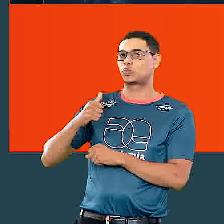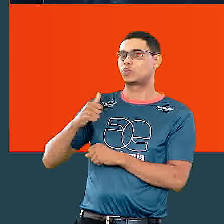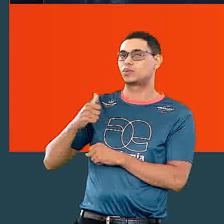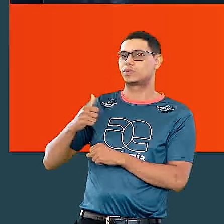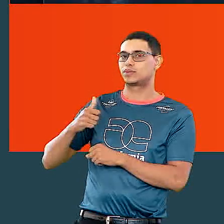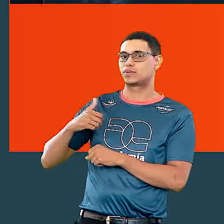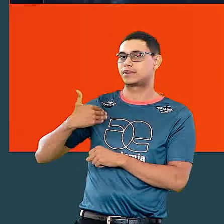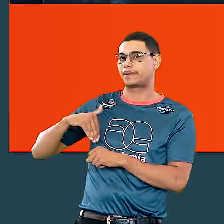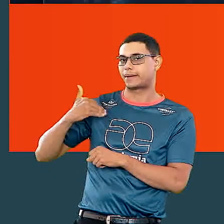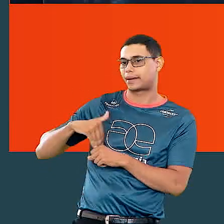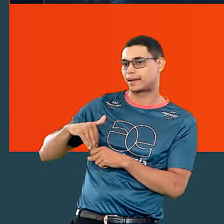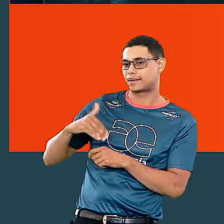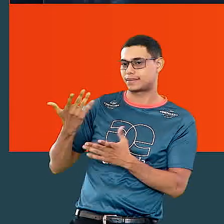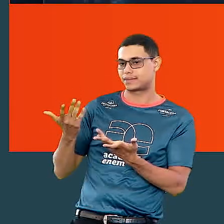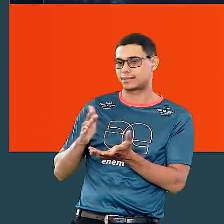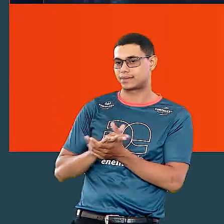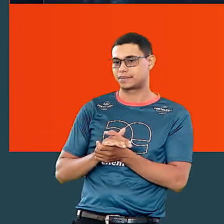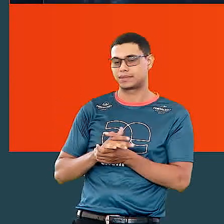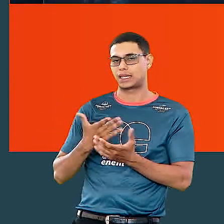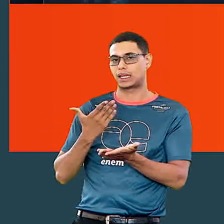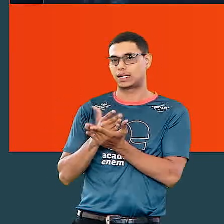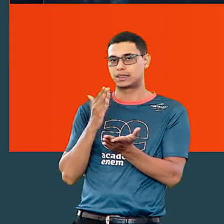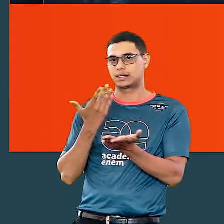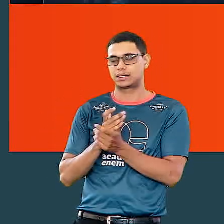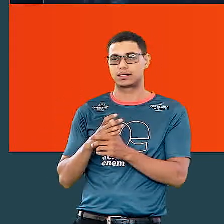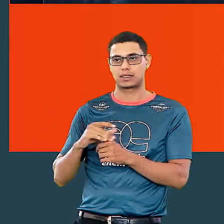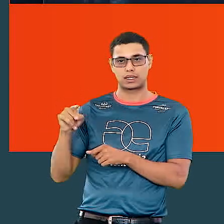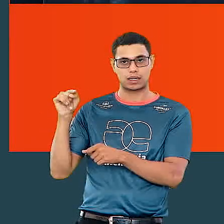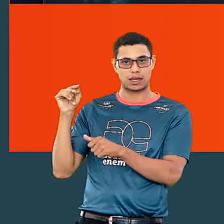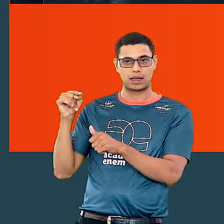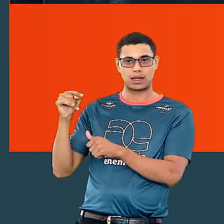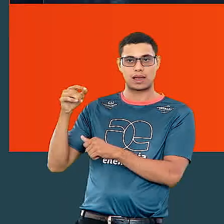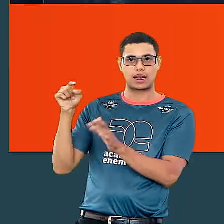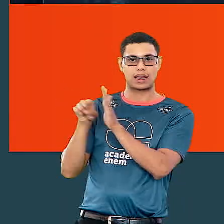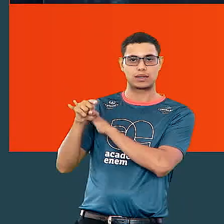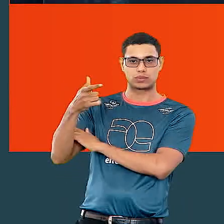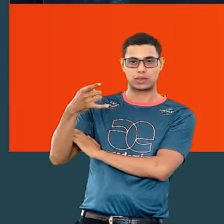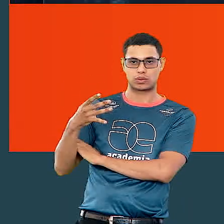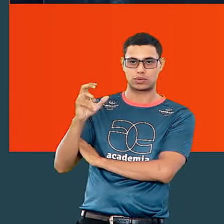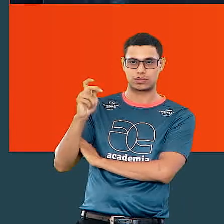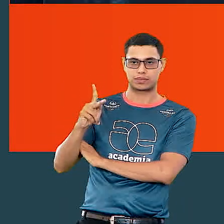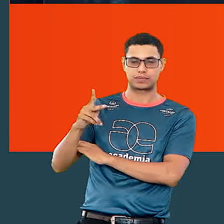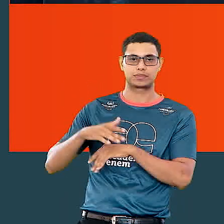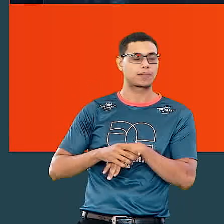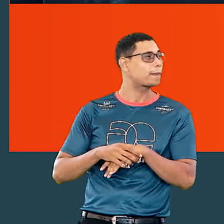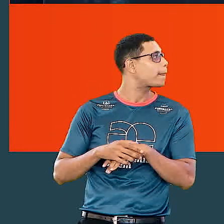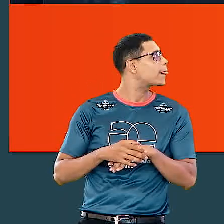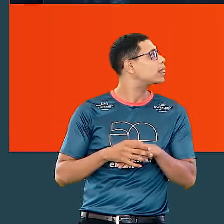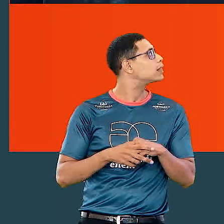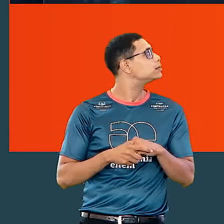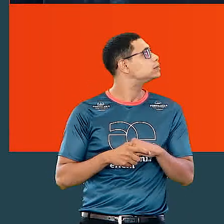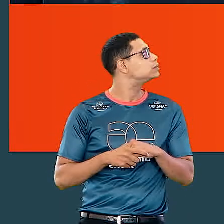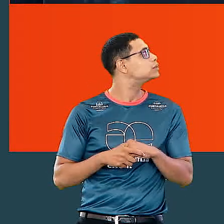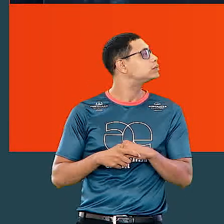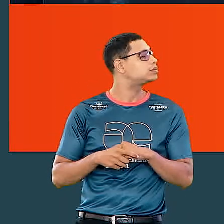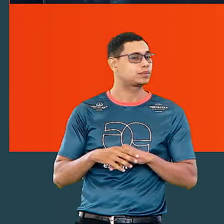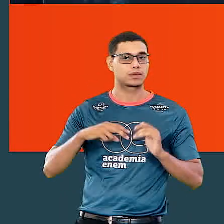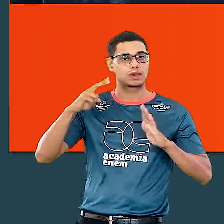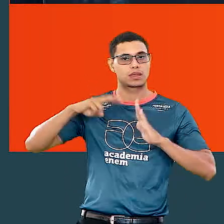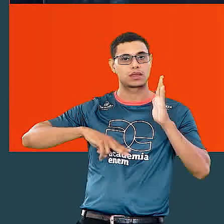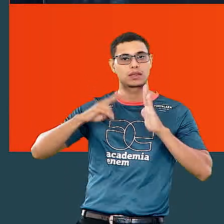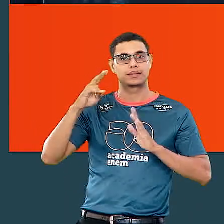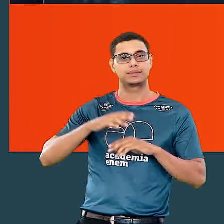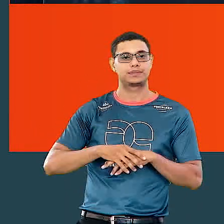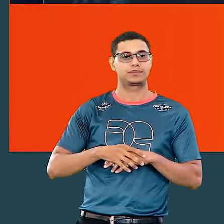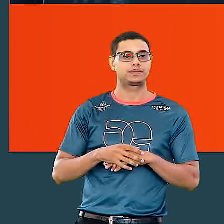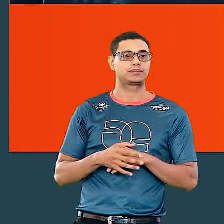aí, 14. Pronto, 14. Botaram a 14 aí? Vai. O despotismo é o governo em que o